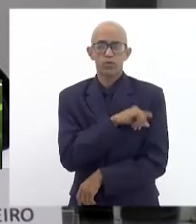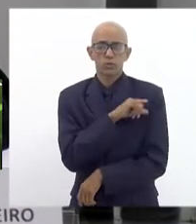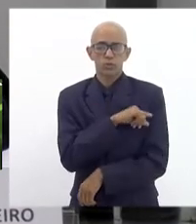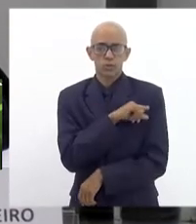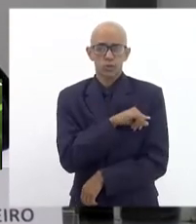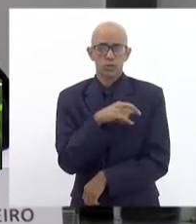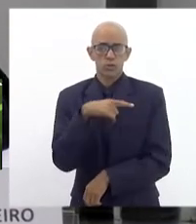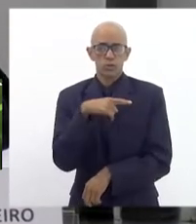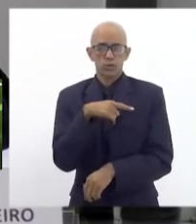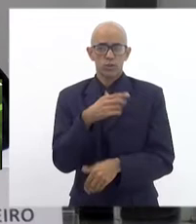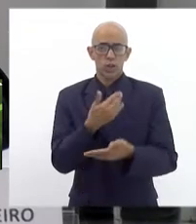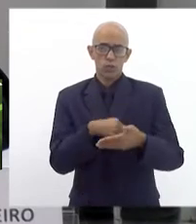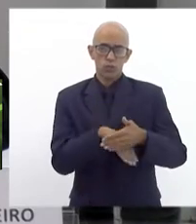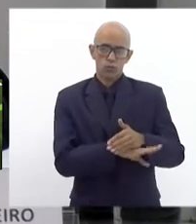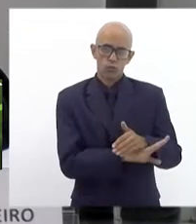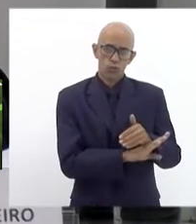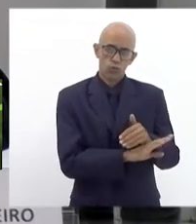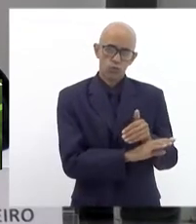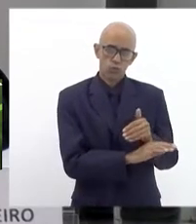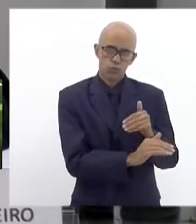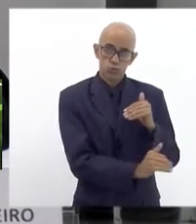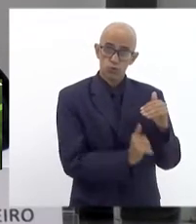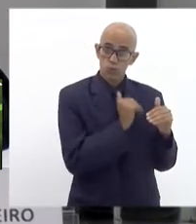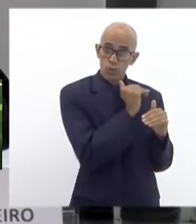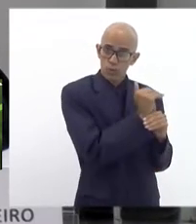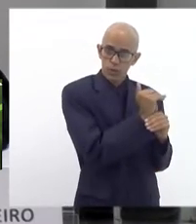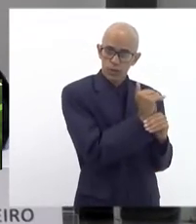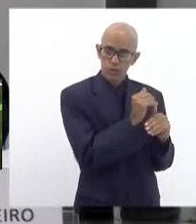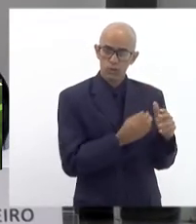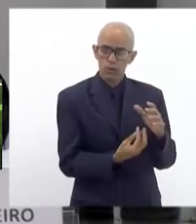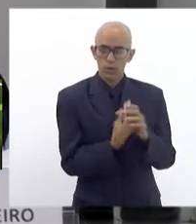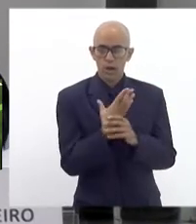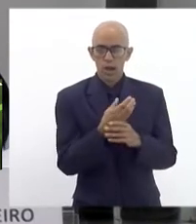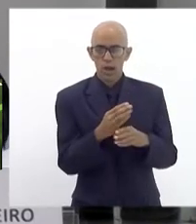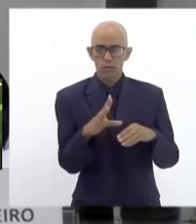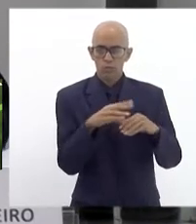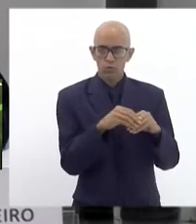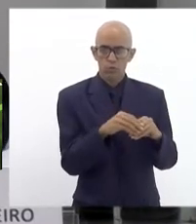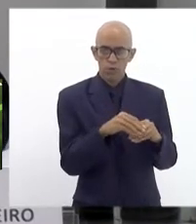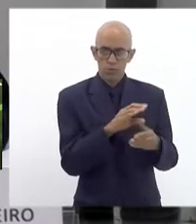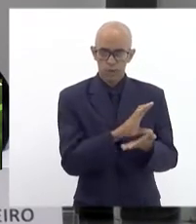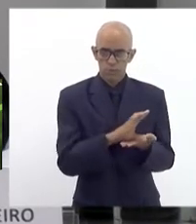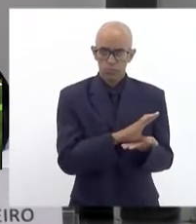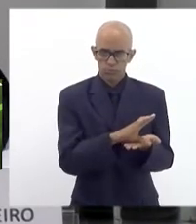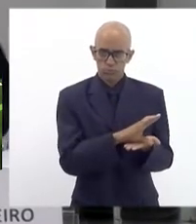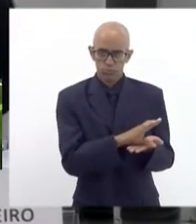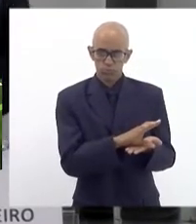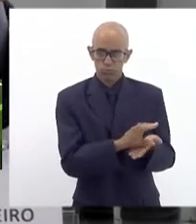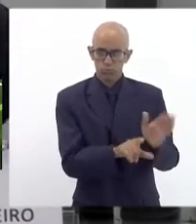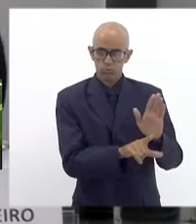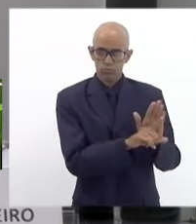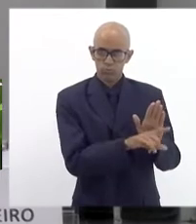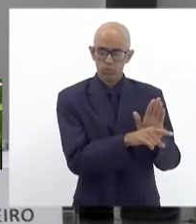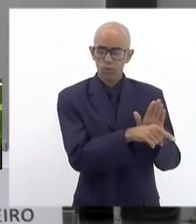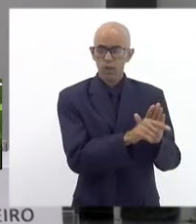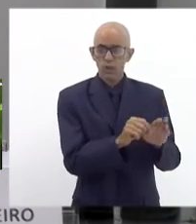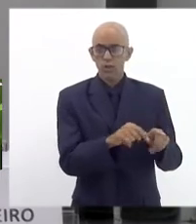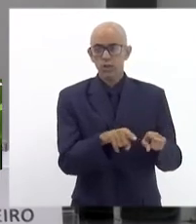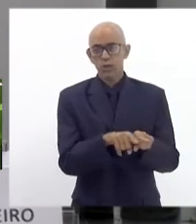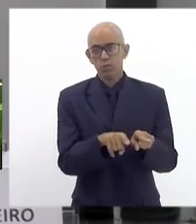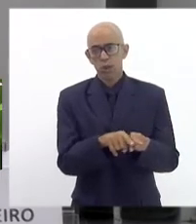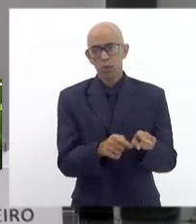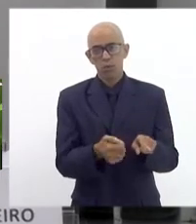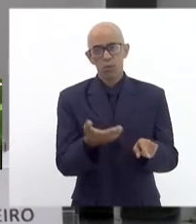fundo soberano, instituído por emenda constitucional, já regulamentado por lei complementar, que já teve recentemente o primeiro